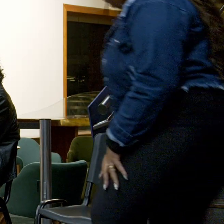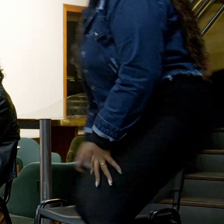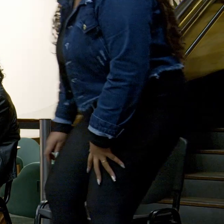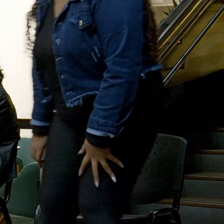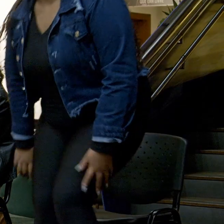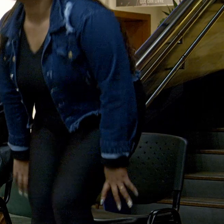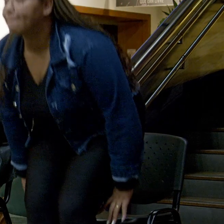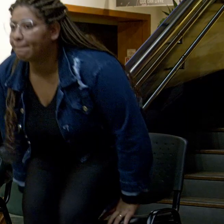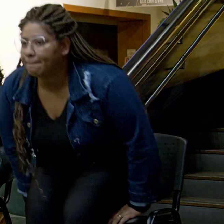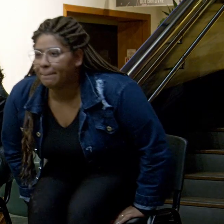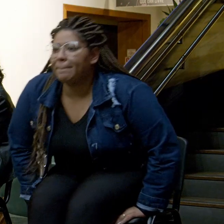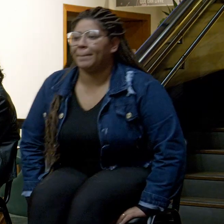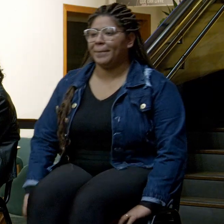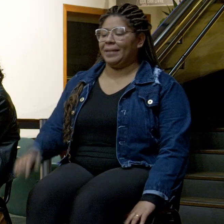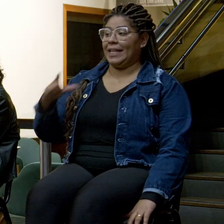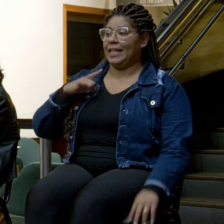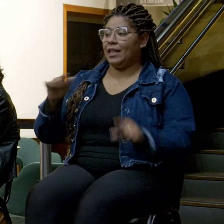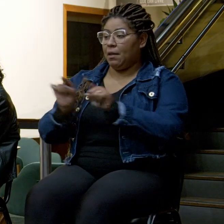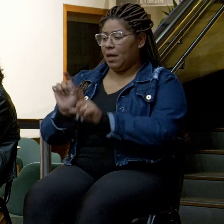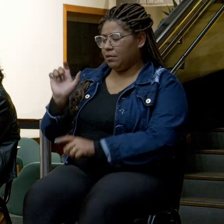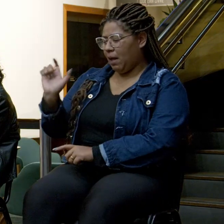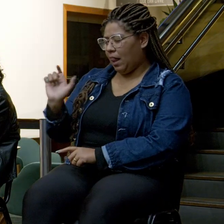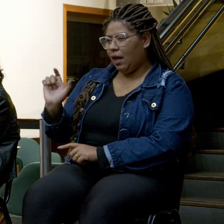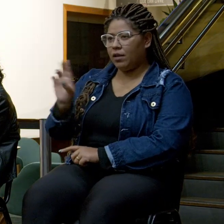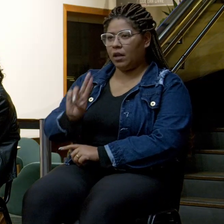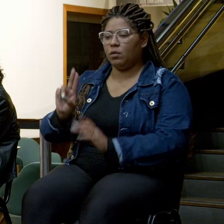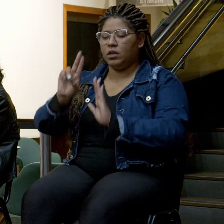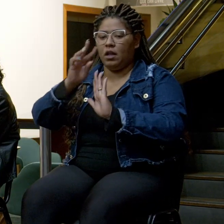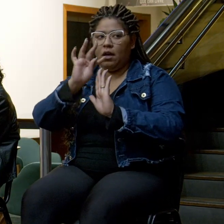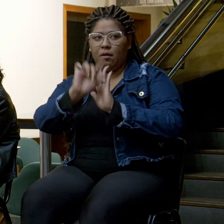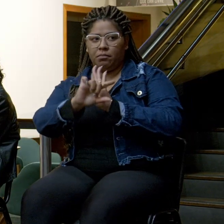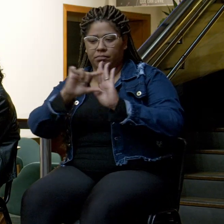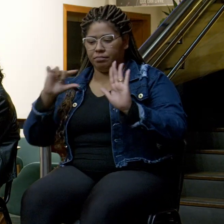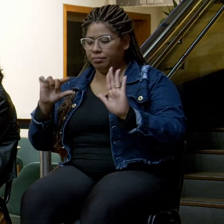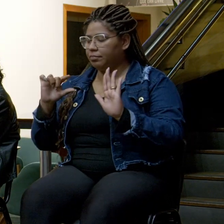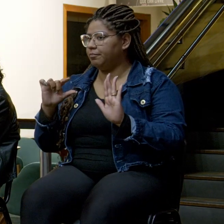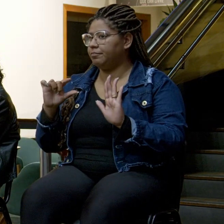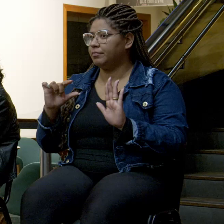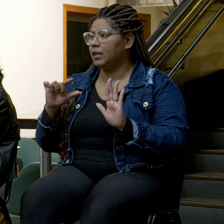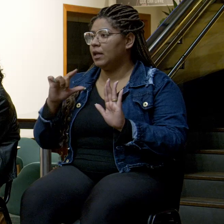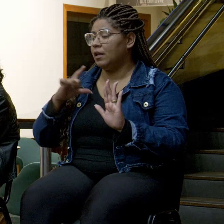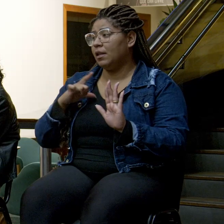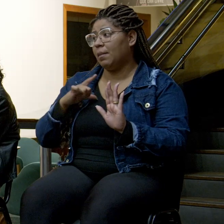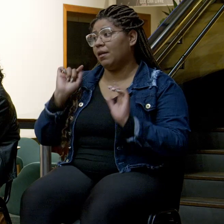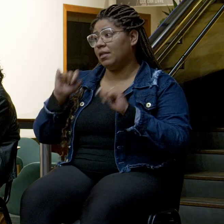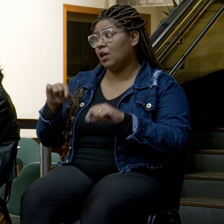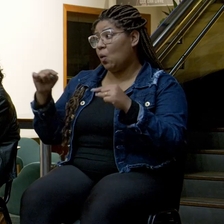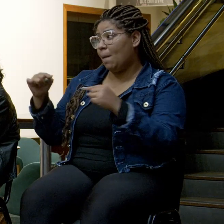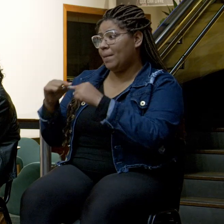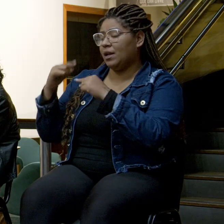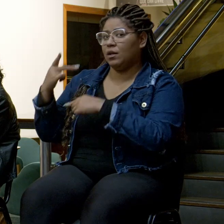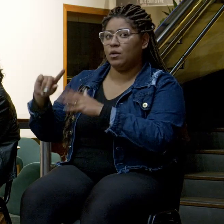assim, mistura palavras na frase, sabe? Acho que isso talvez tenha a ver até com a sua primeira pergunta, eu acho.